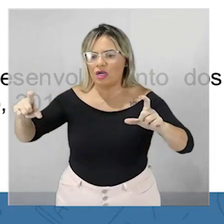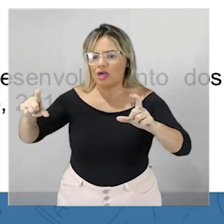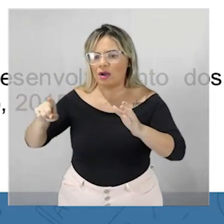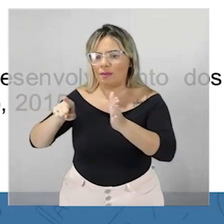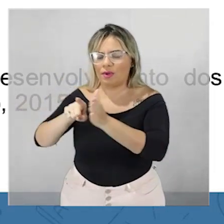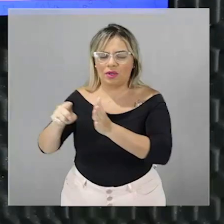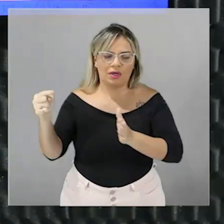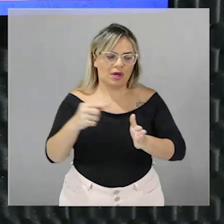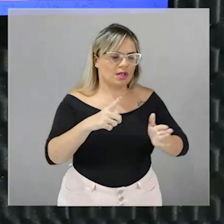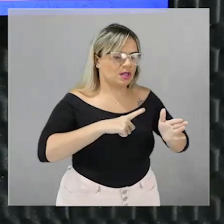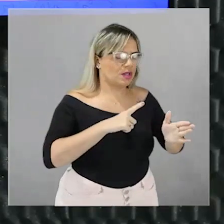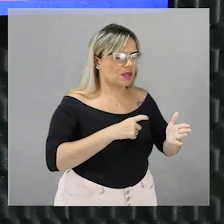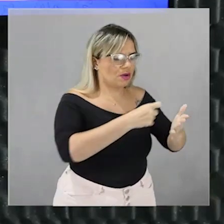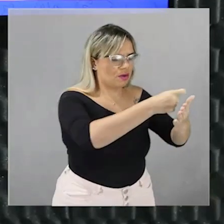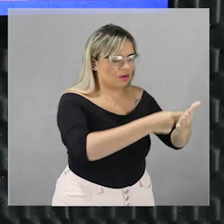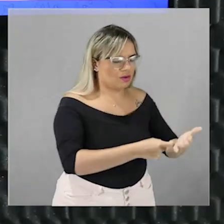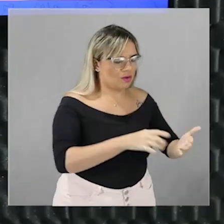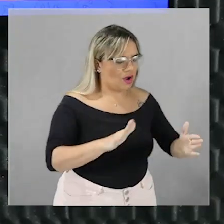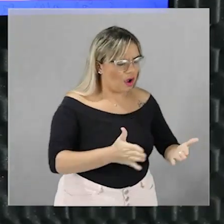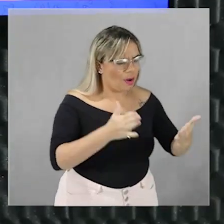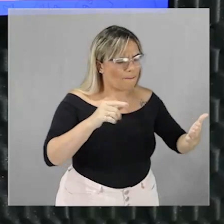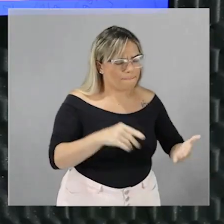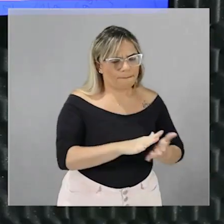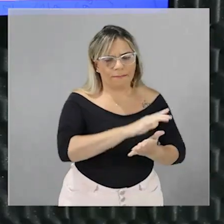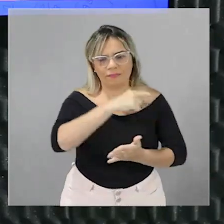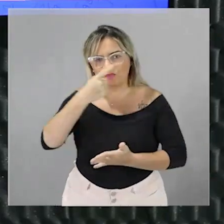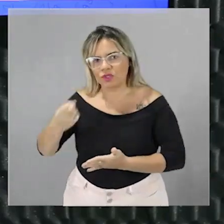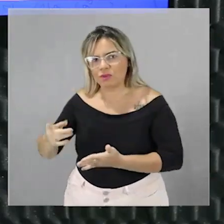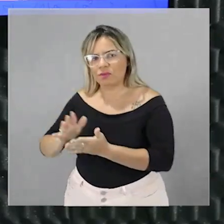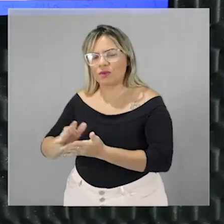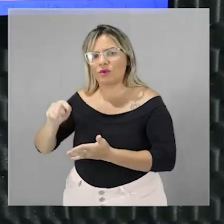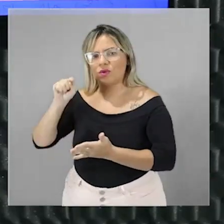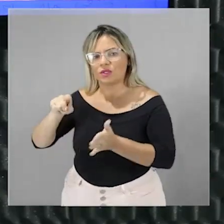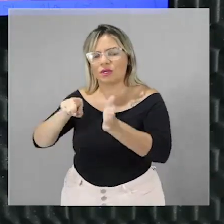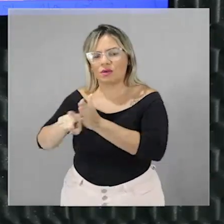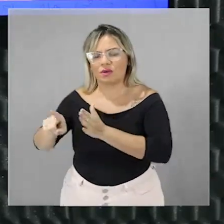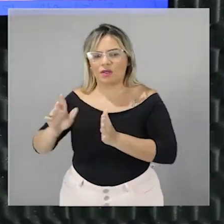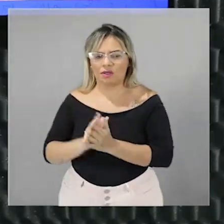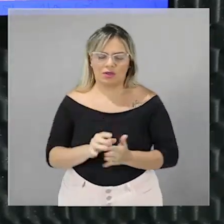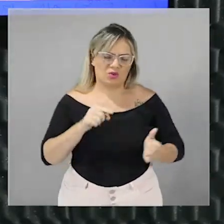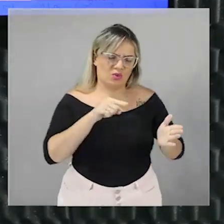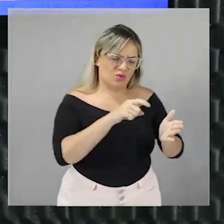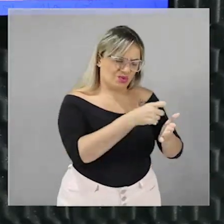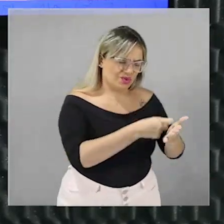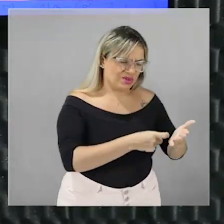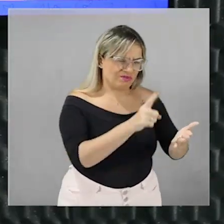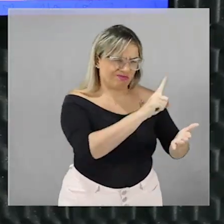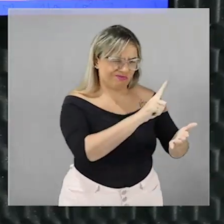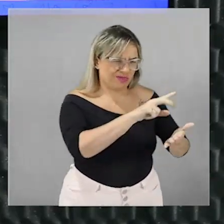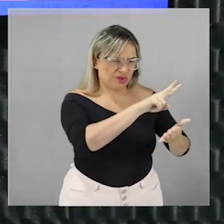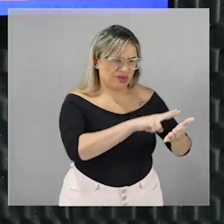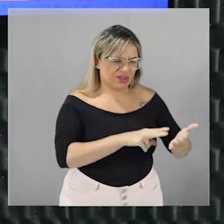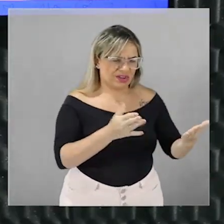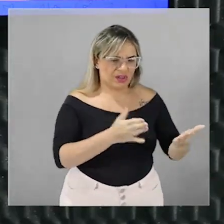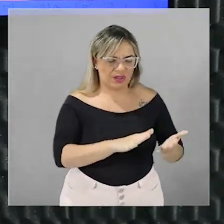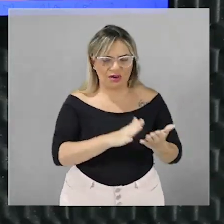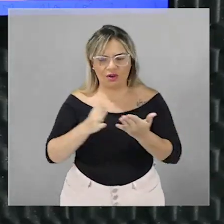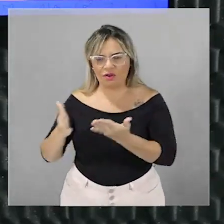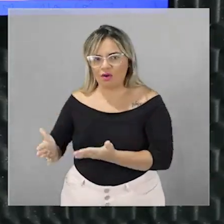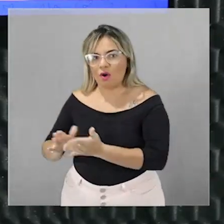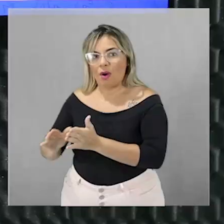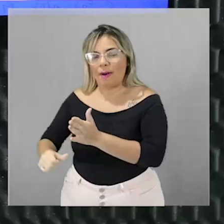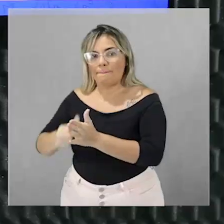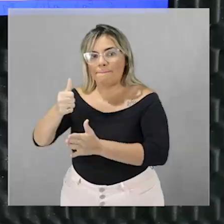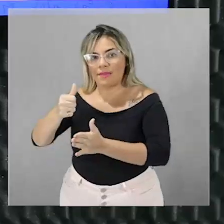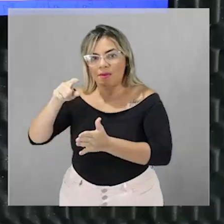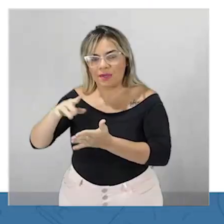um texto motivador e depois nós temos o comando. Então, texto motivador não vou ler agora. Vou para o comando porque eu quero entender o